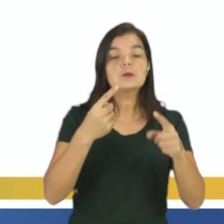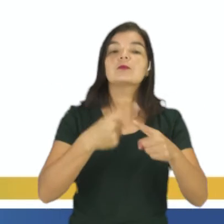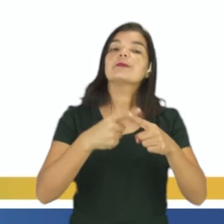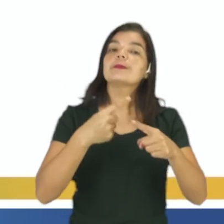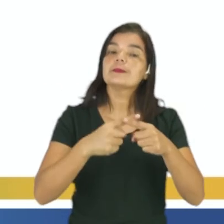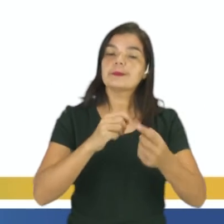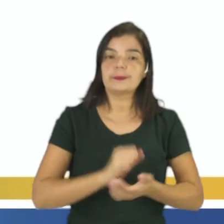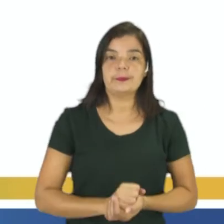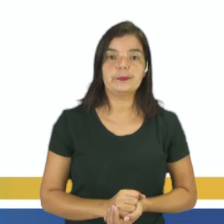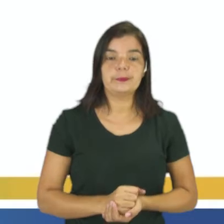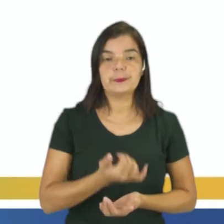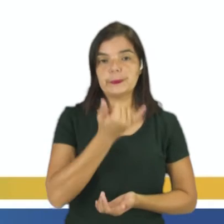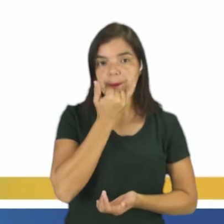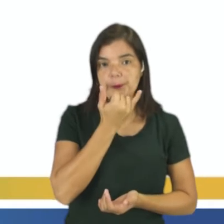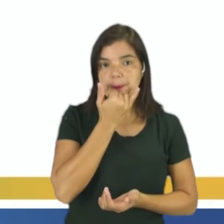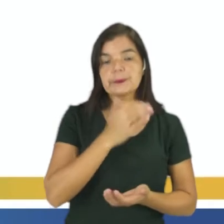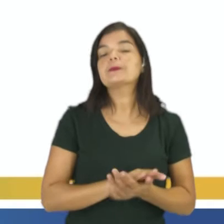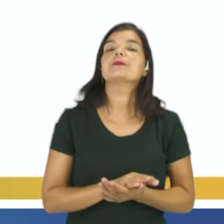porque,